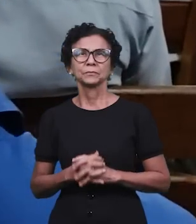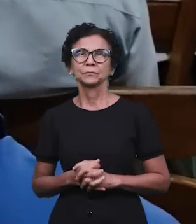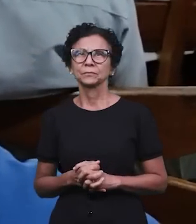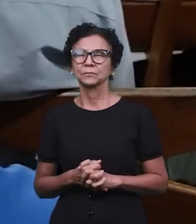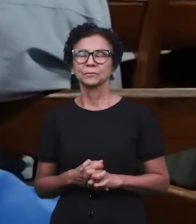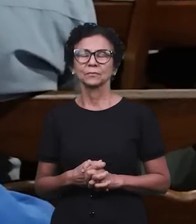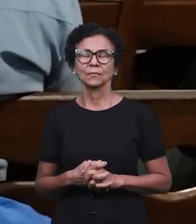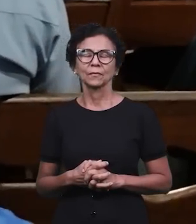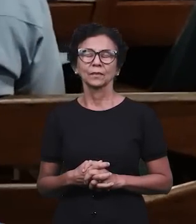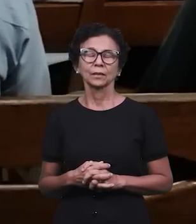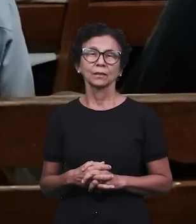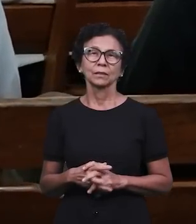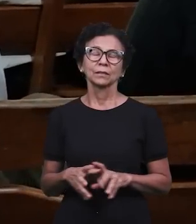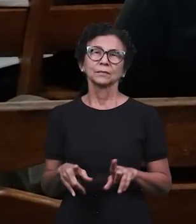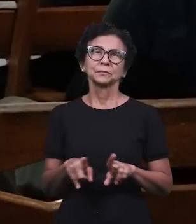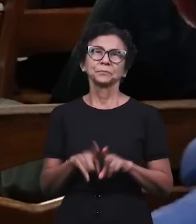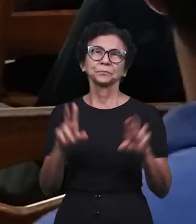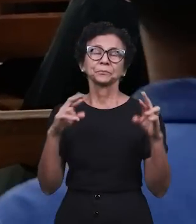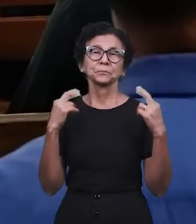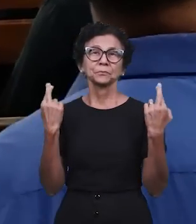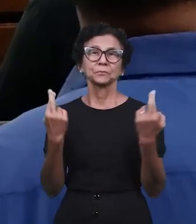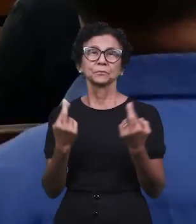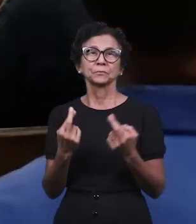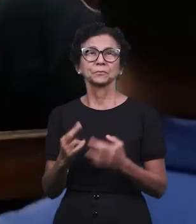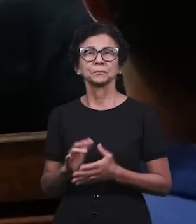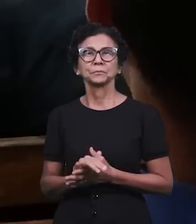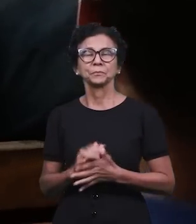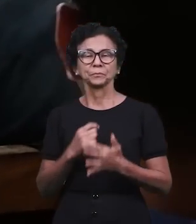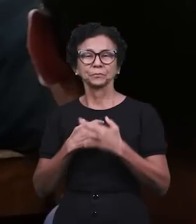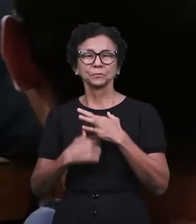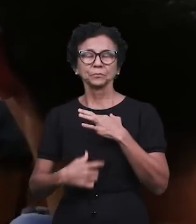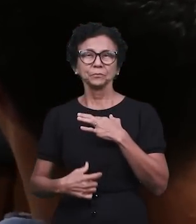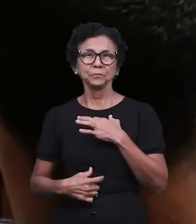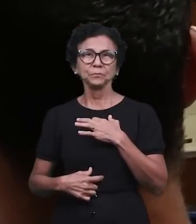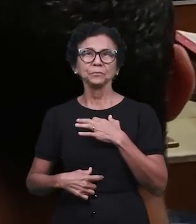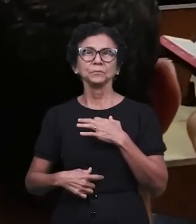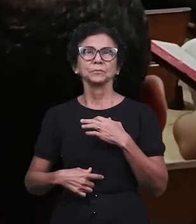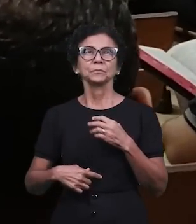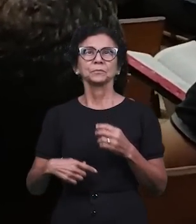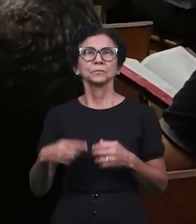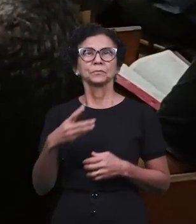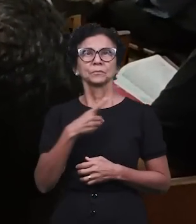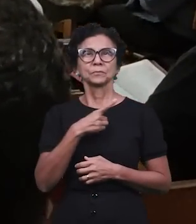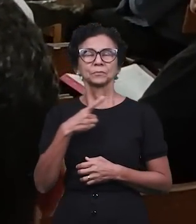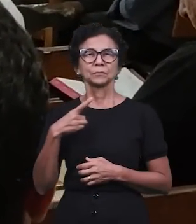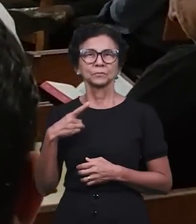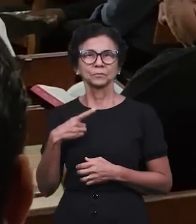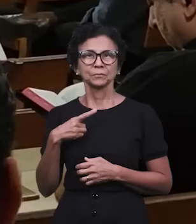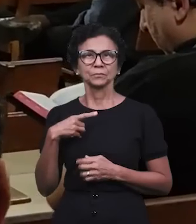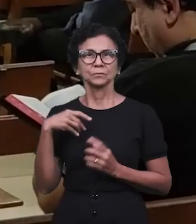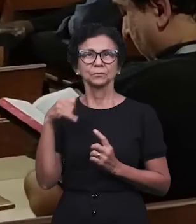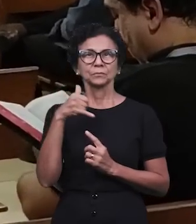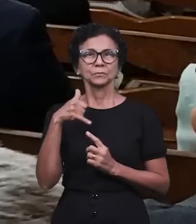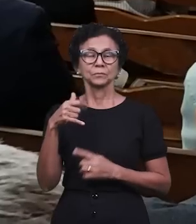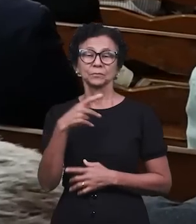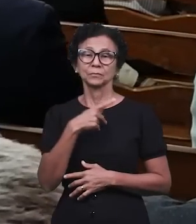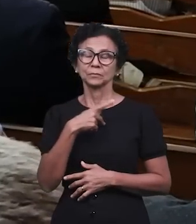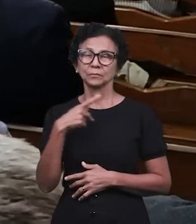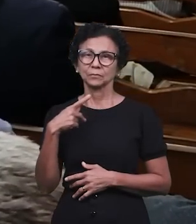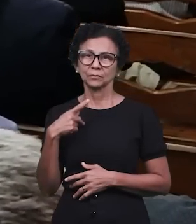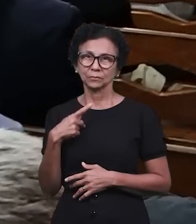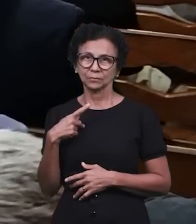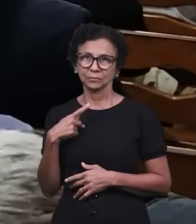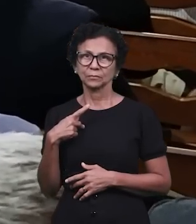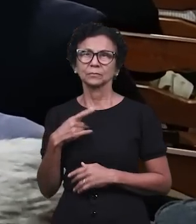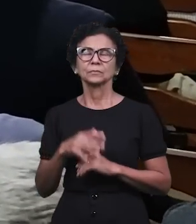Aconteceu na ICM de Vilar dos Teles uma reunião de obreiros, diáconos, ungidos e pastores, onde estiveram presentes muitos irmãos da